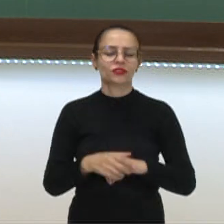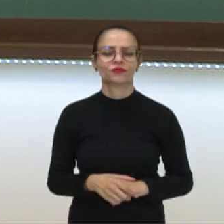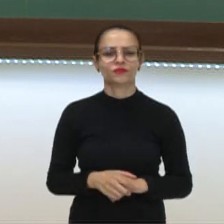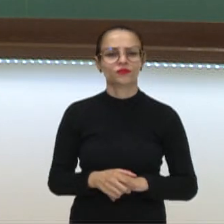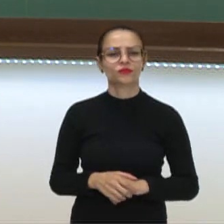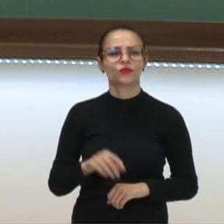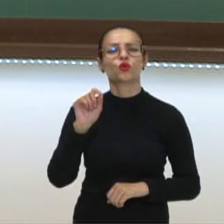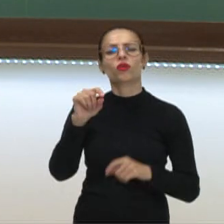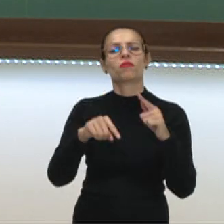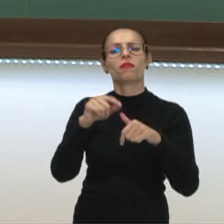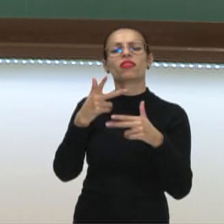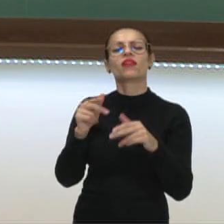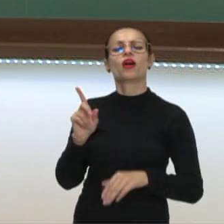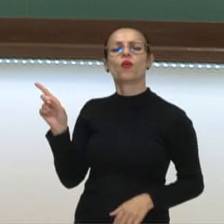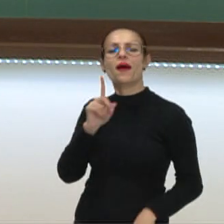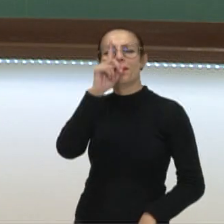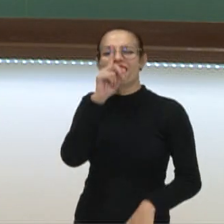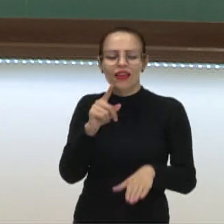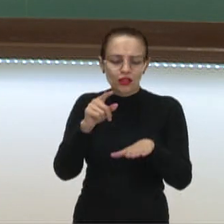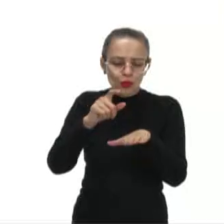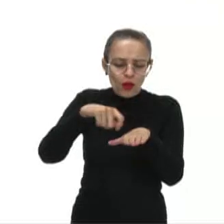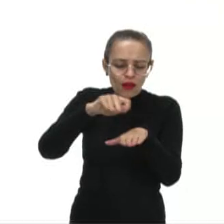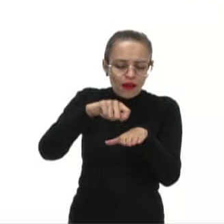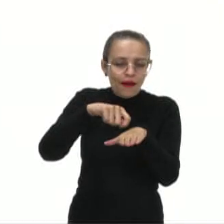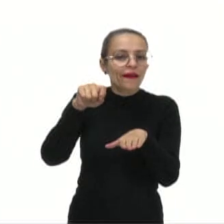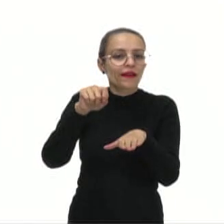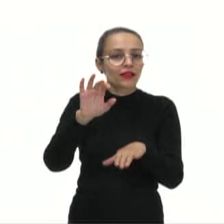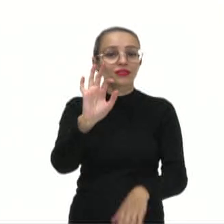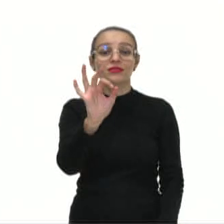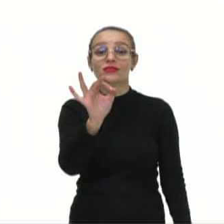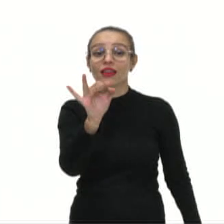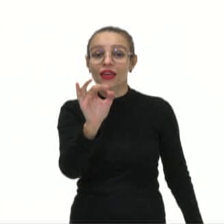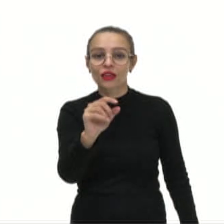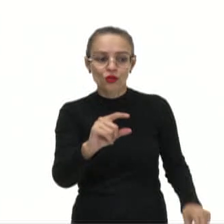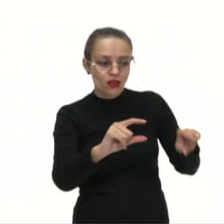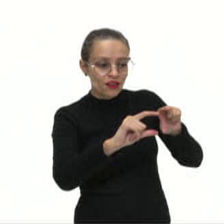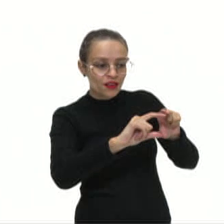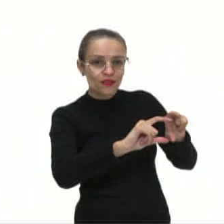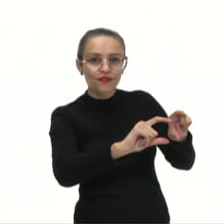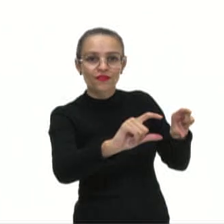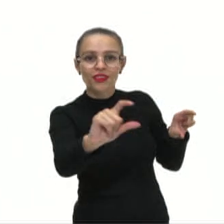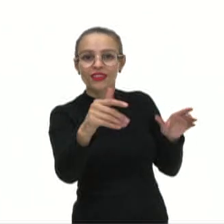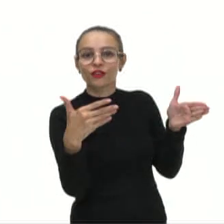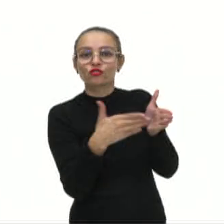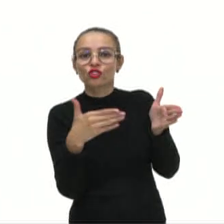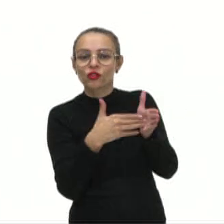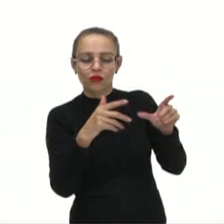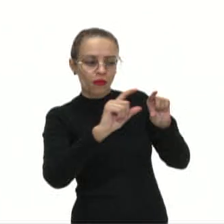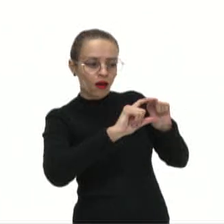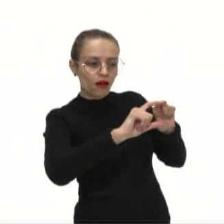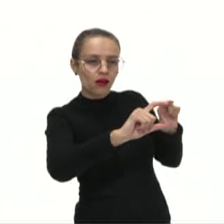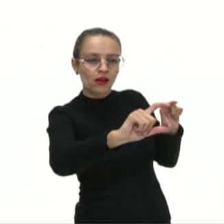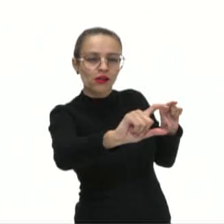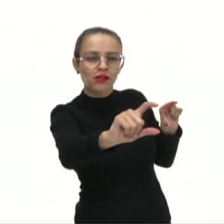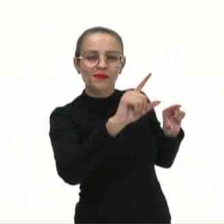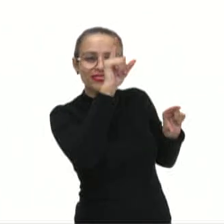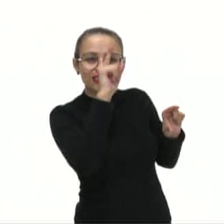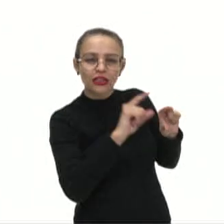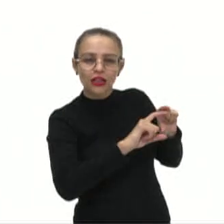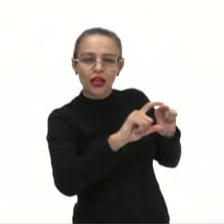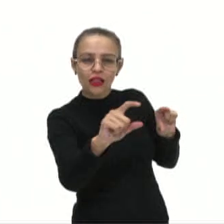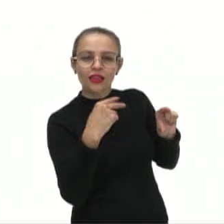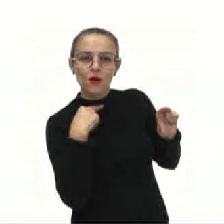Que material é esse cadarço aqui? Exato, a fita, o cordão de isolamento. E o descompasso,